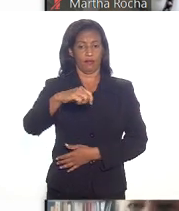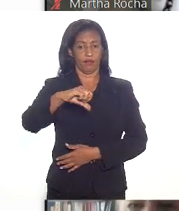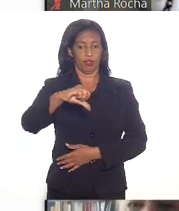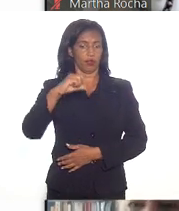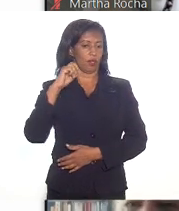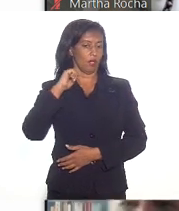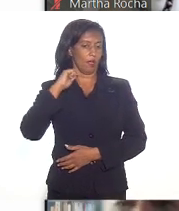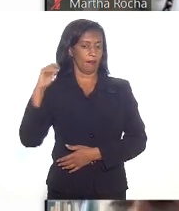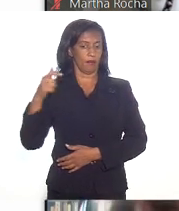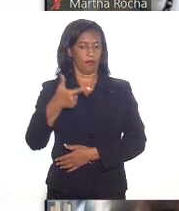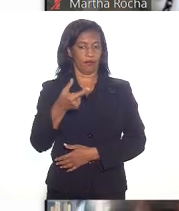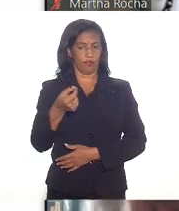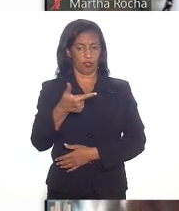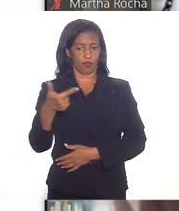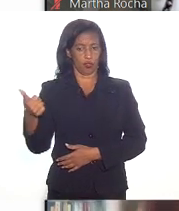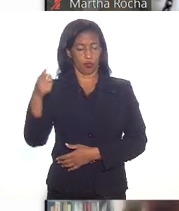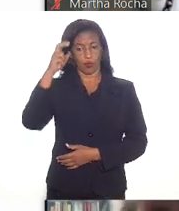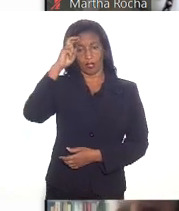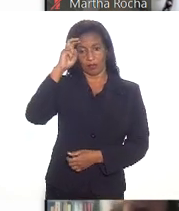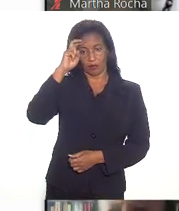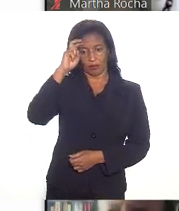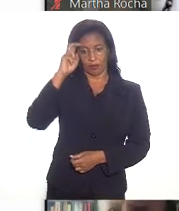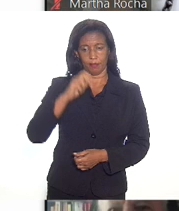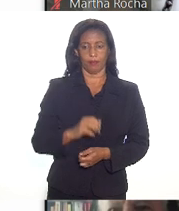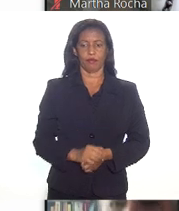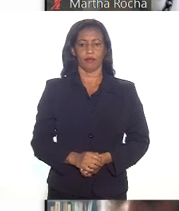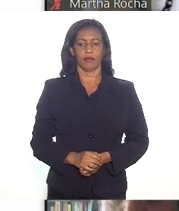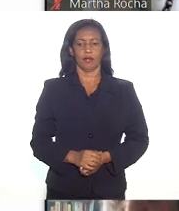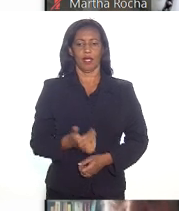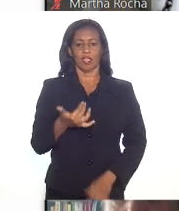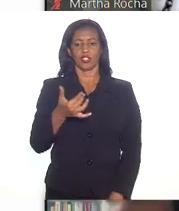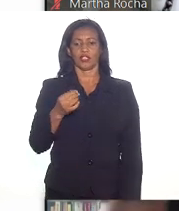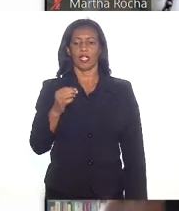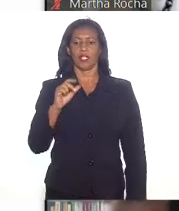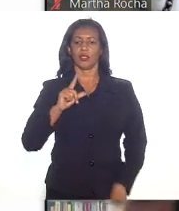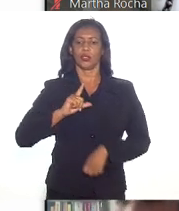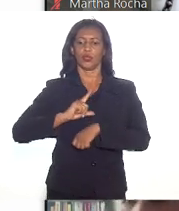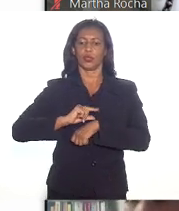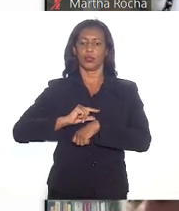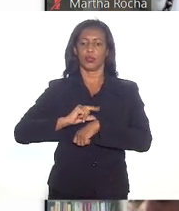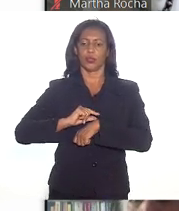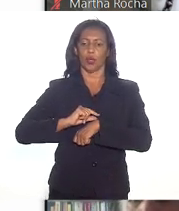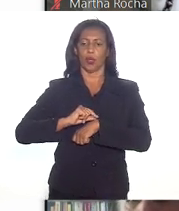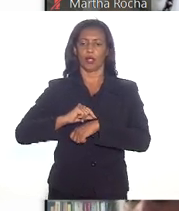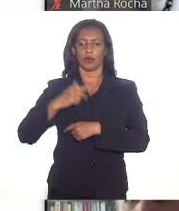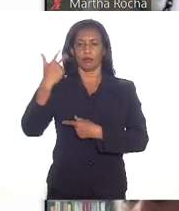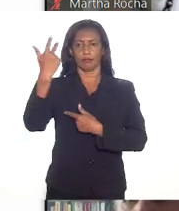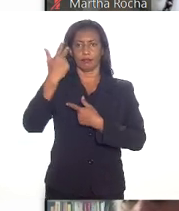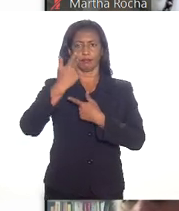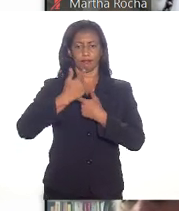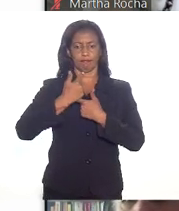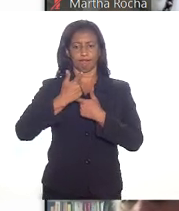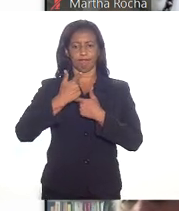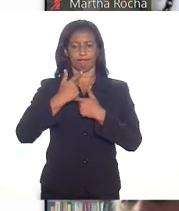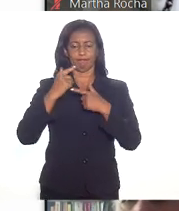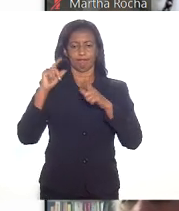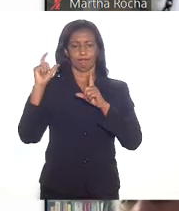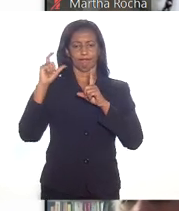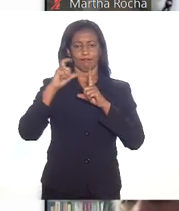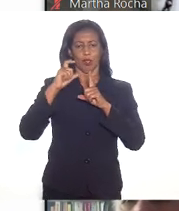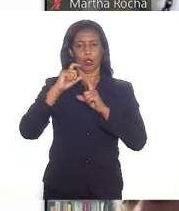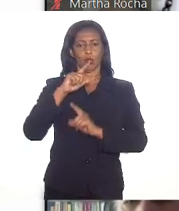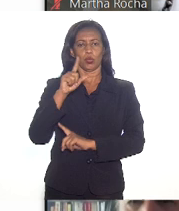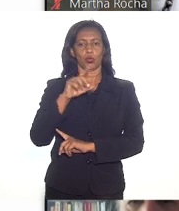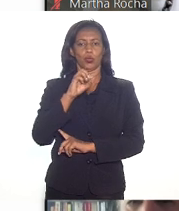de abril de 2021, quinta-feira, às 10 horas, por meio digital, via plataforma